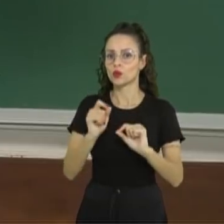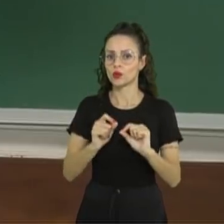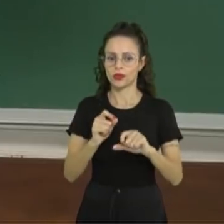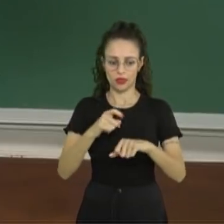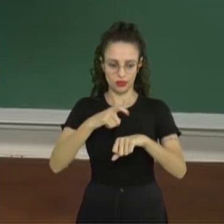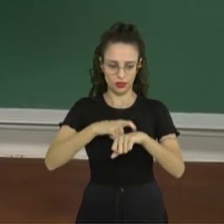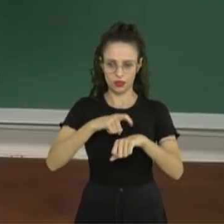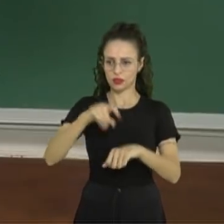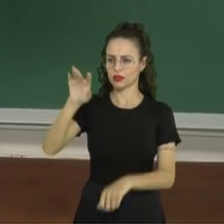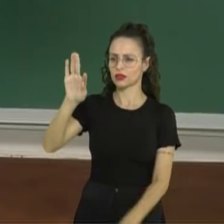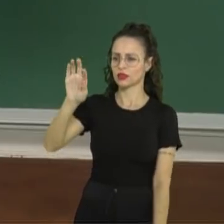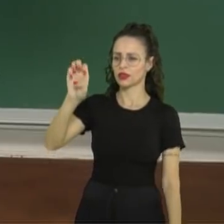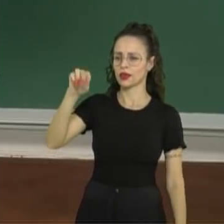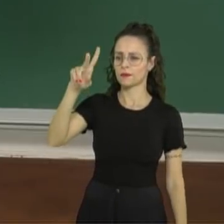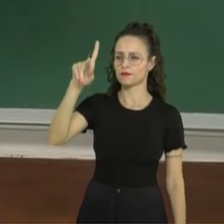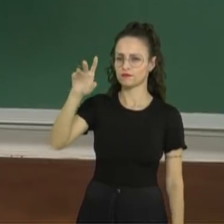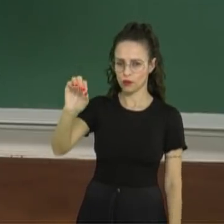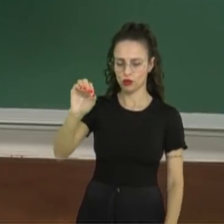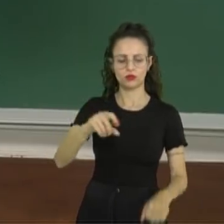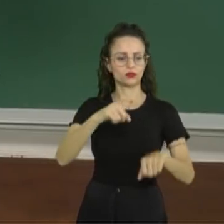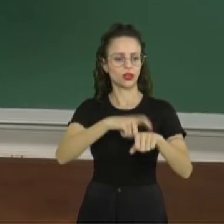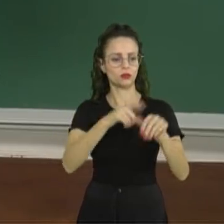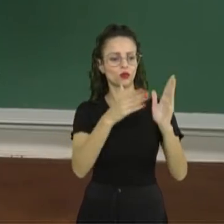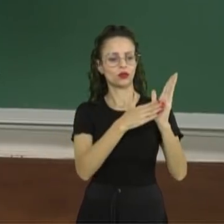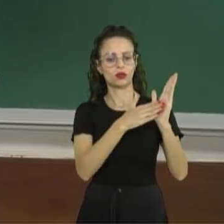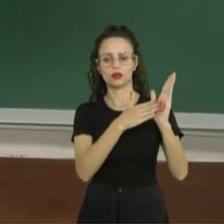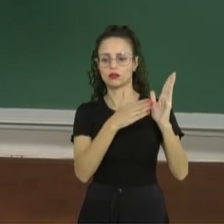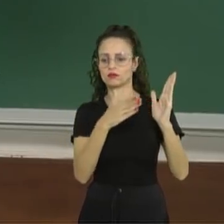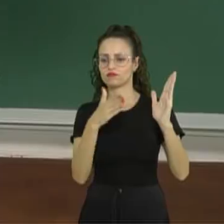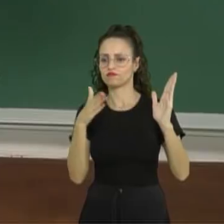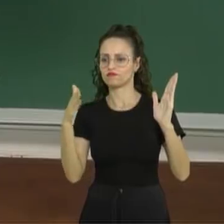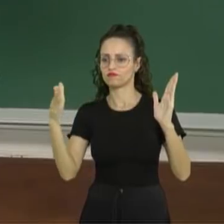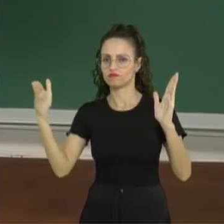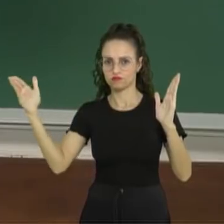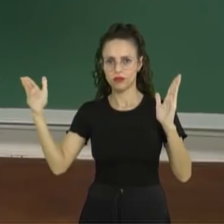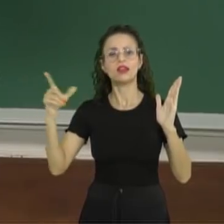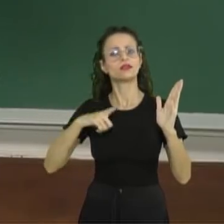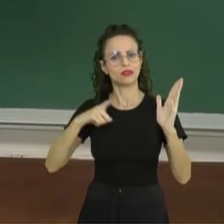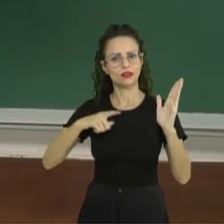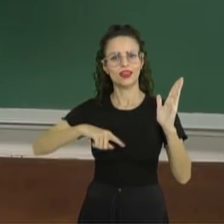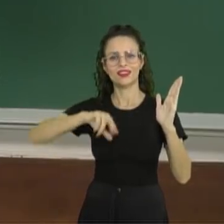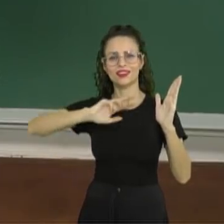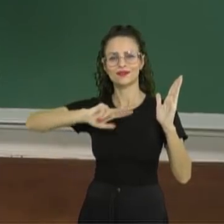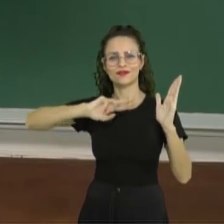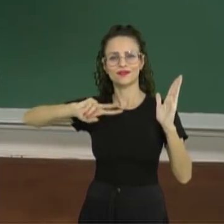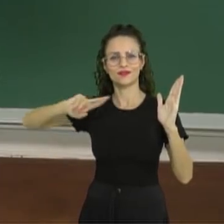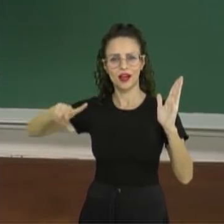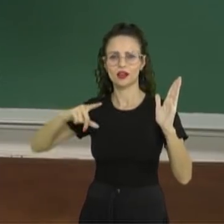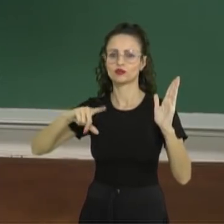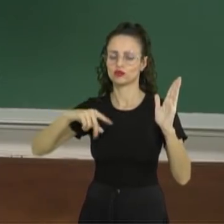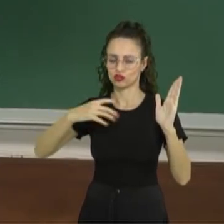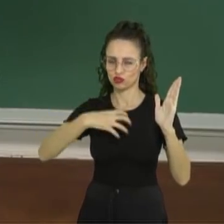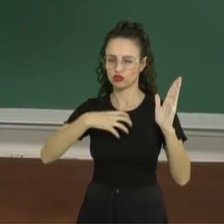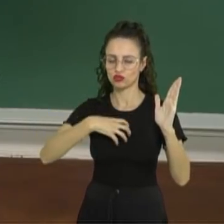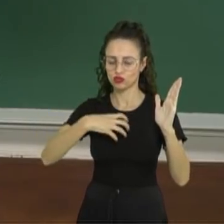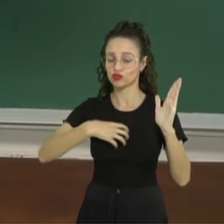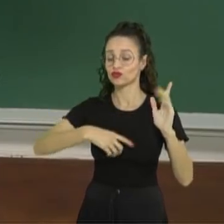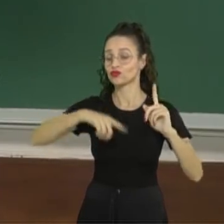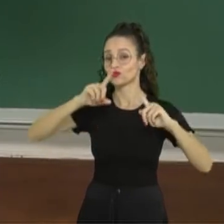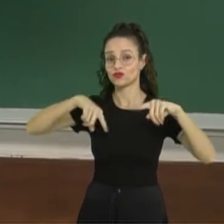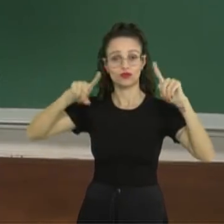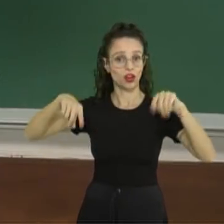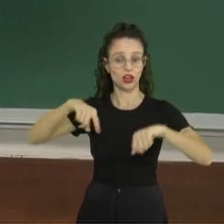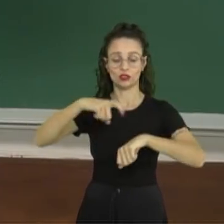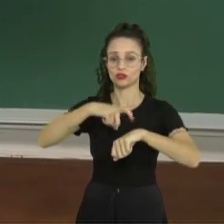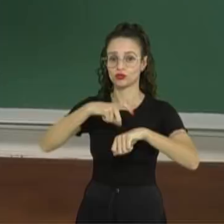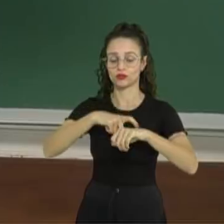de tempo, o cronológico, pode ser só o relógio, mas existem várias formas, e essa é a parte legal da aula de hoje. Existem várias formas